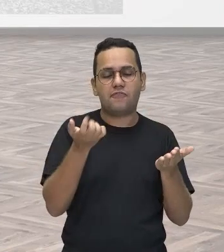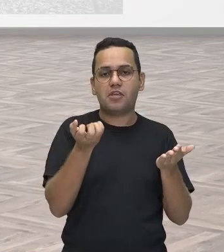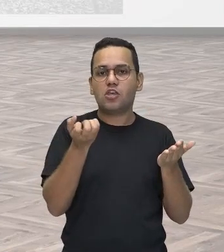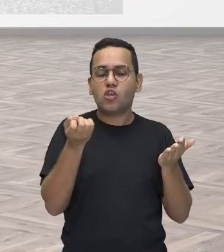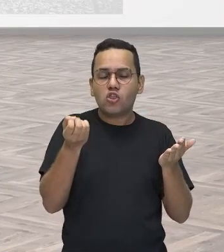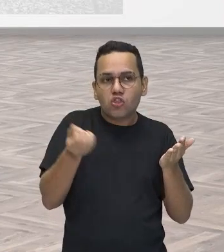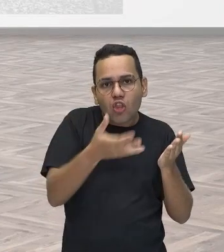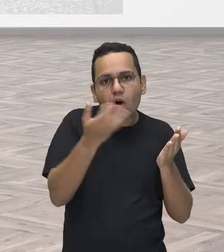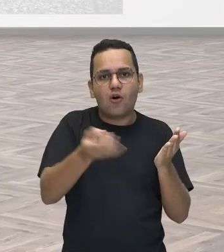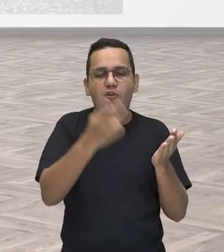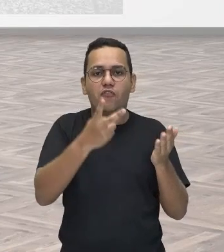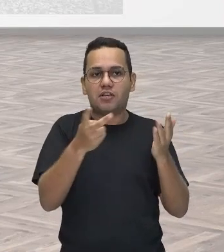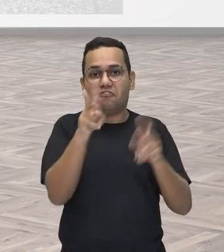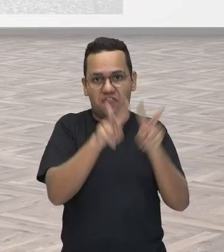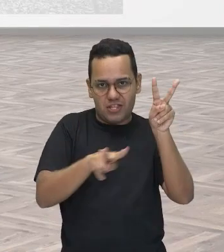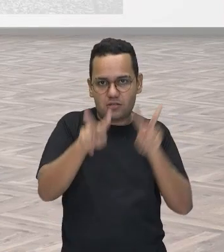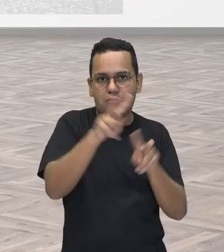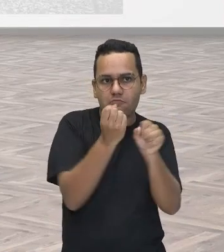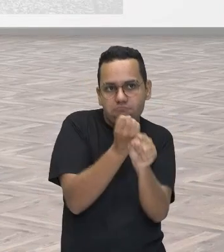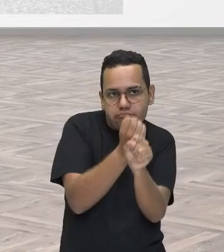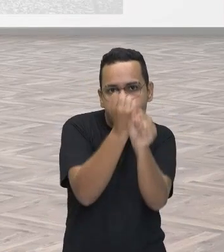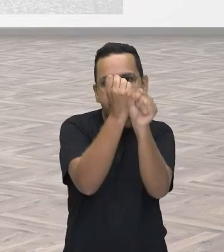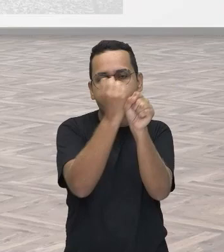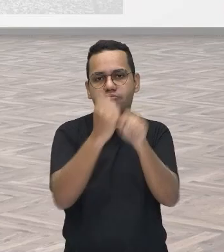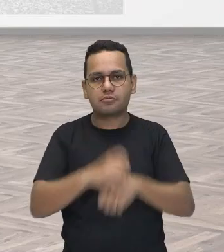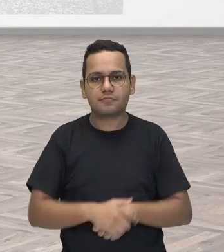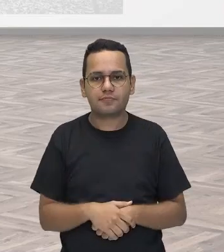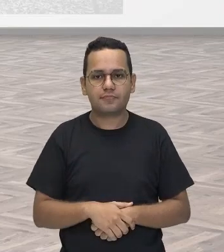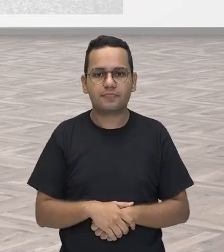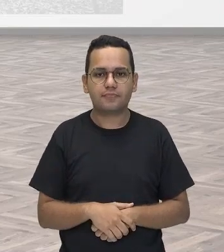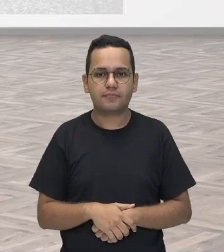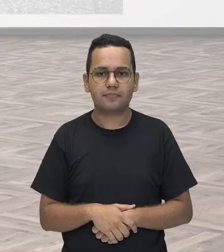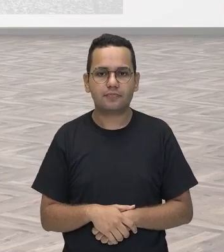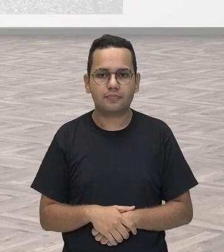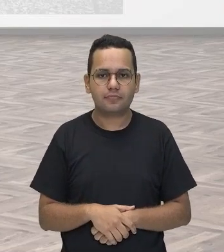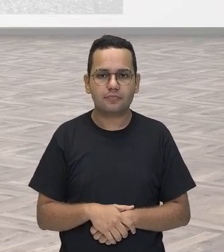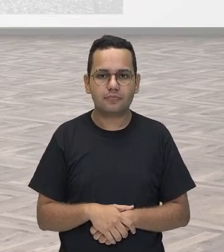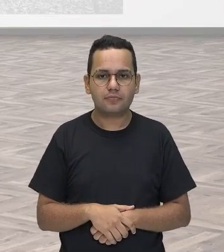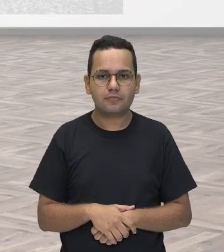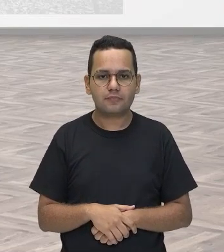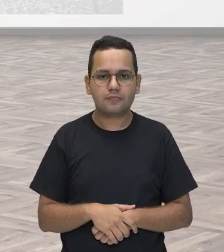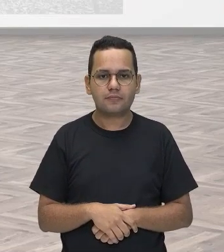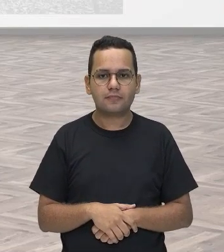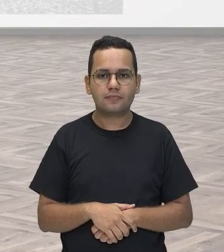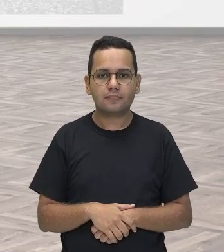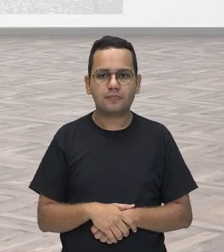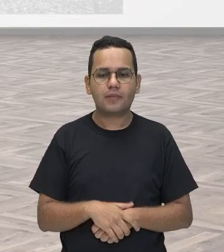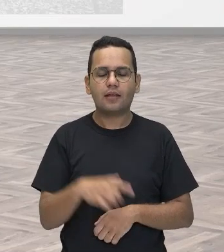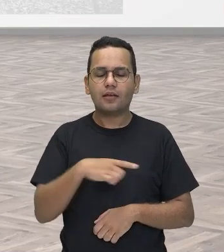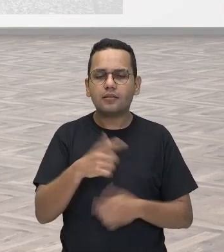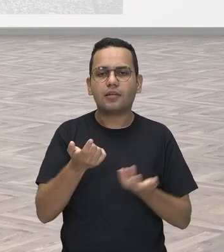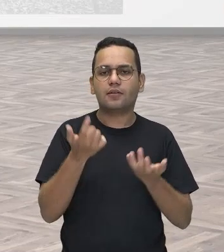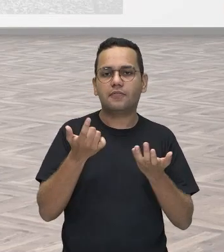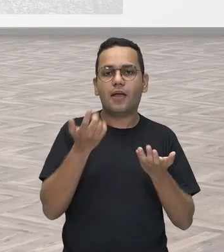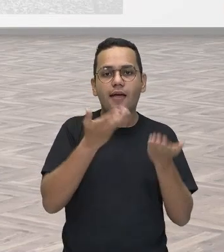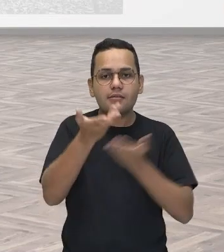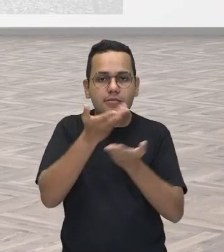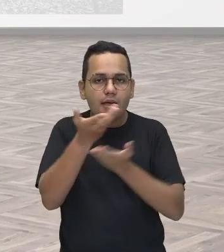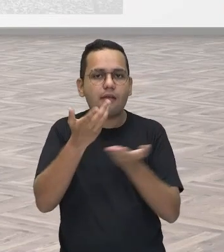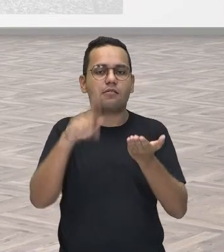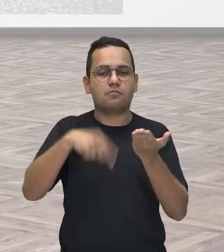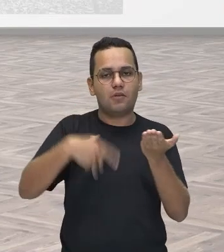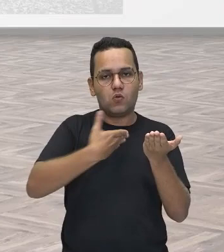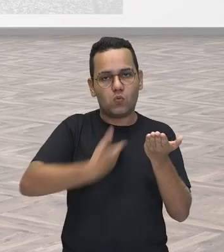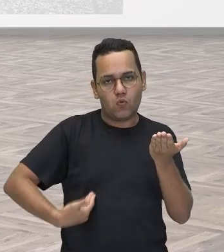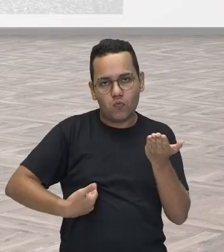região, refletindo uma complexa interação, professor, entre esses interesses governamentais, econômicos